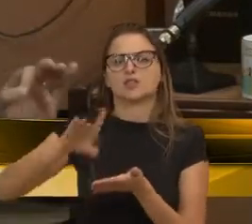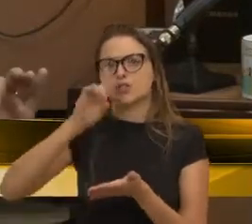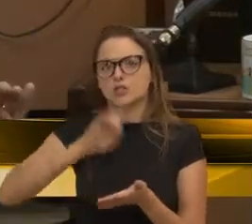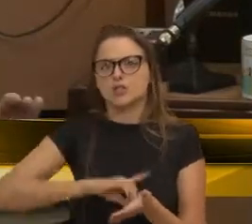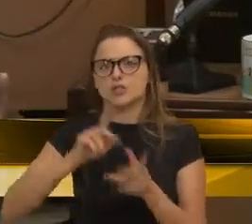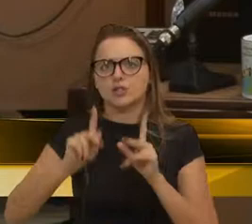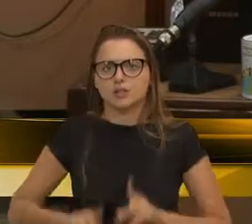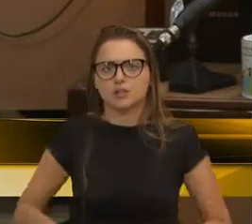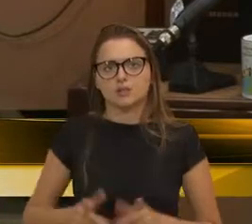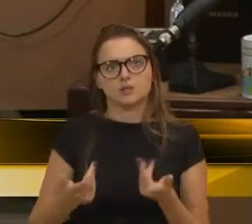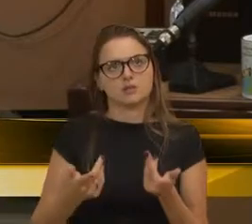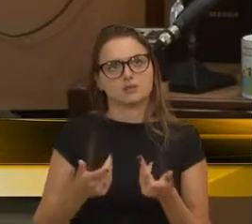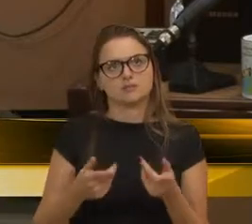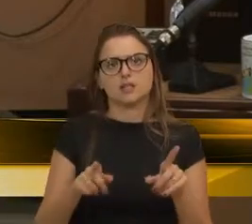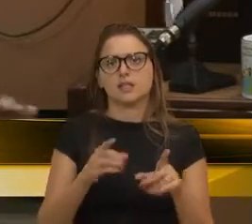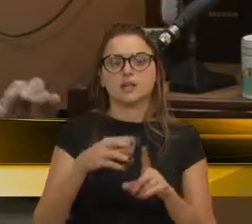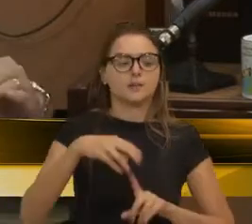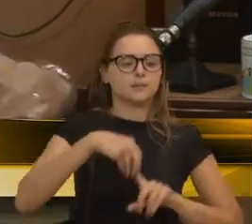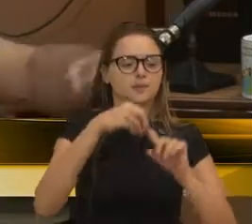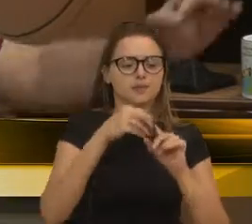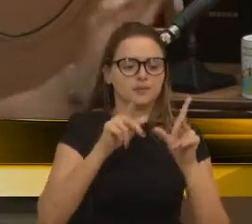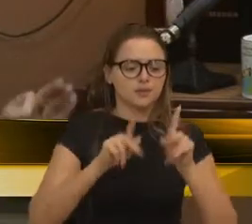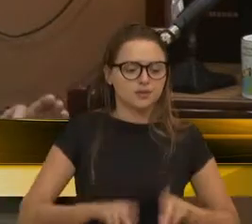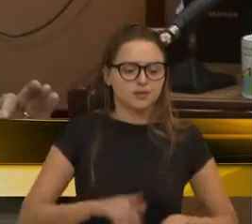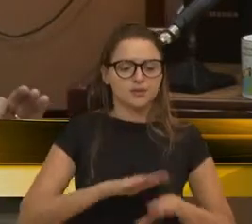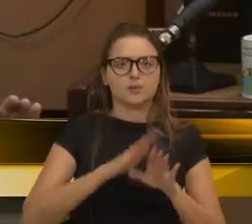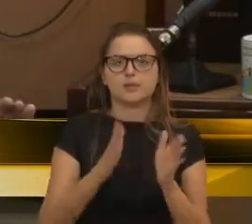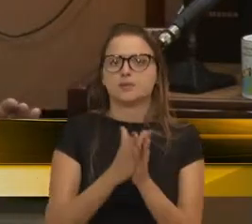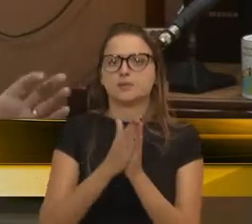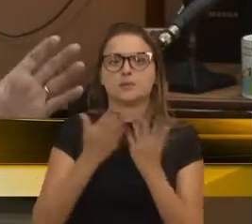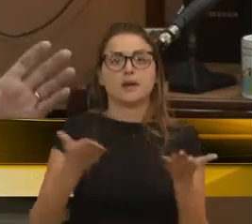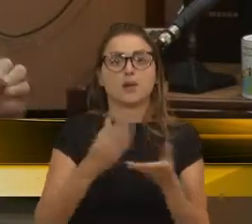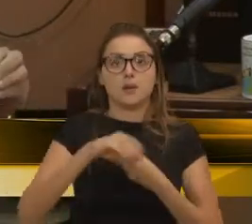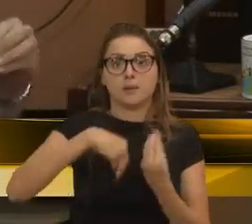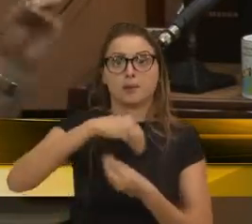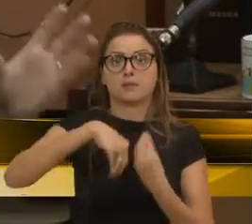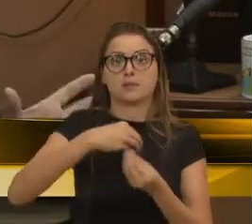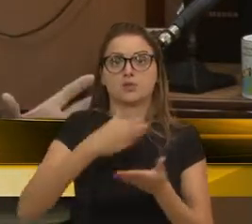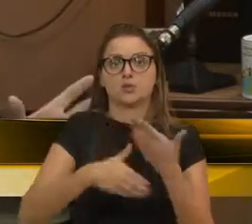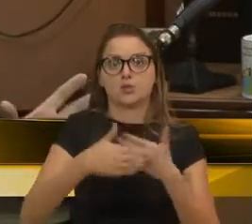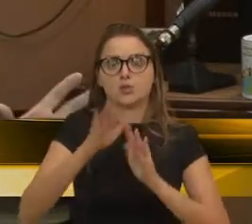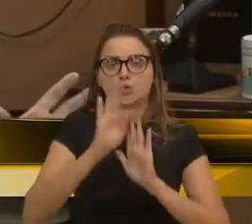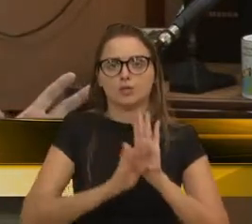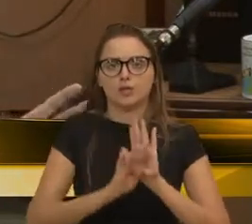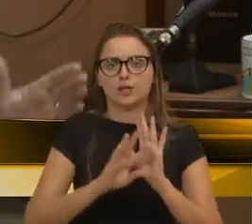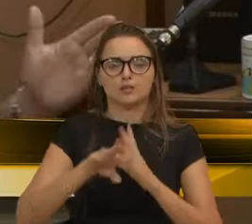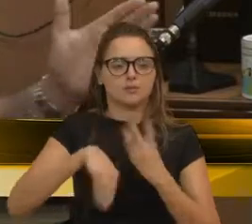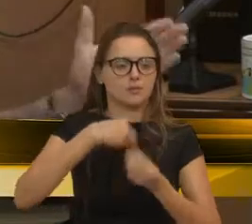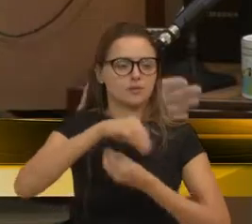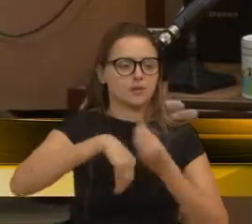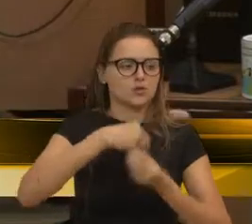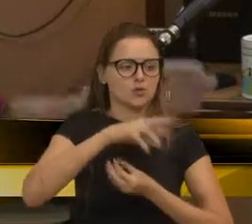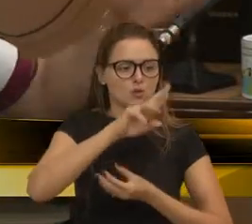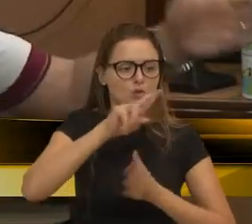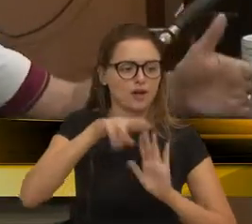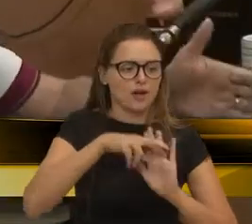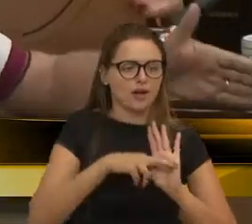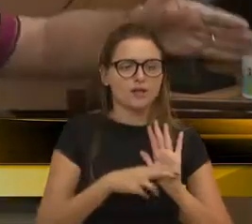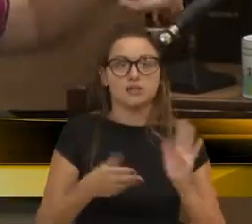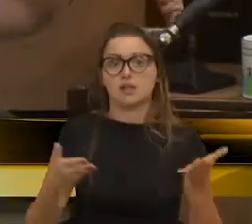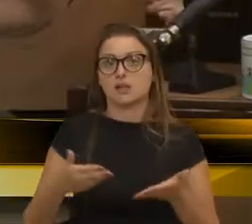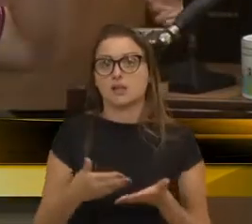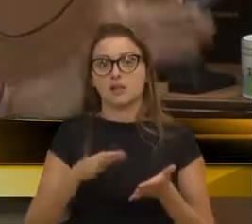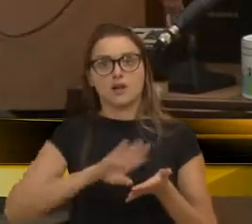principalmente da população mais pobre. E misturou tudo, né, deixou ali Fora, por exemplo, os militares que